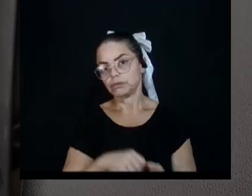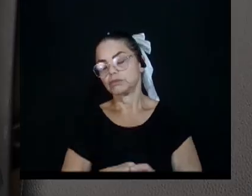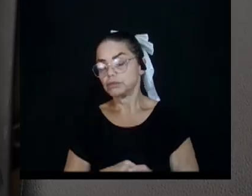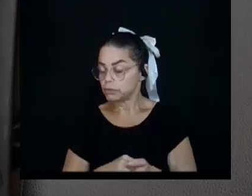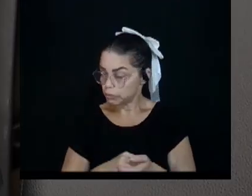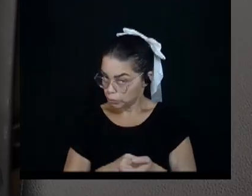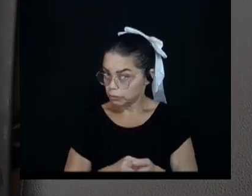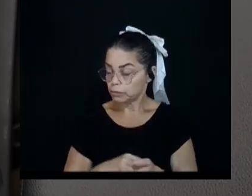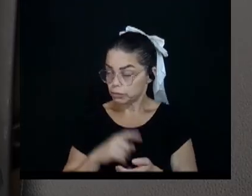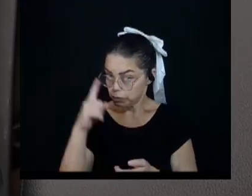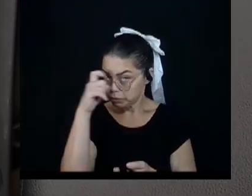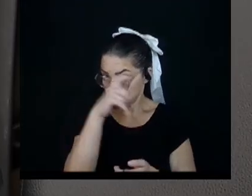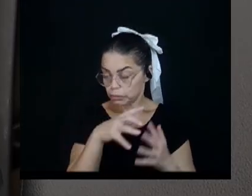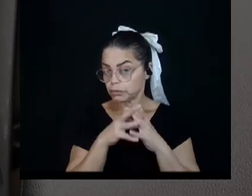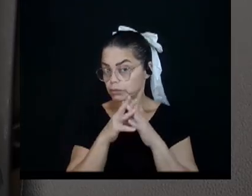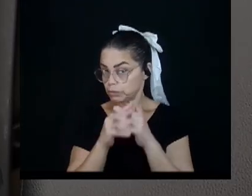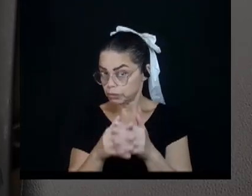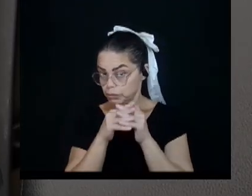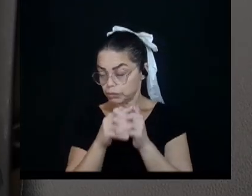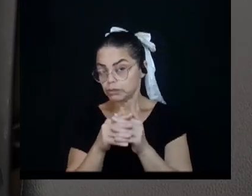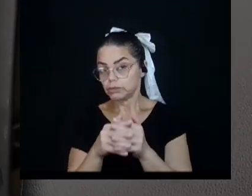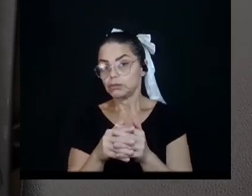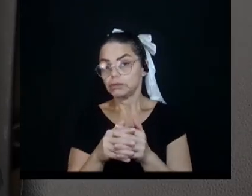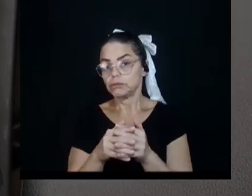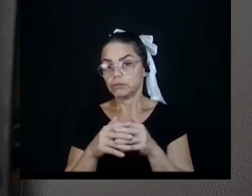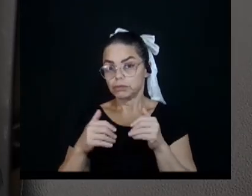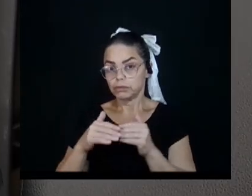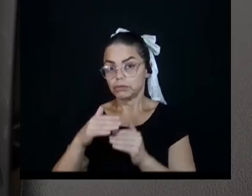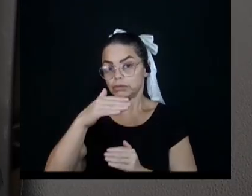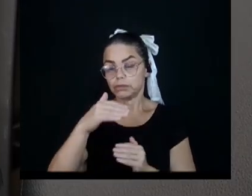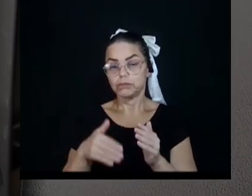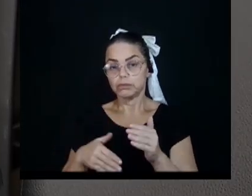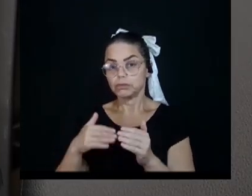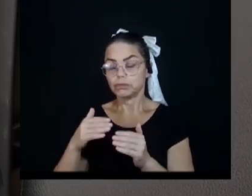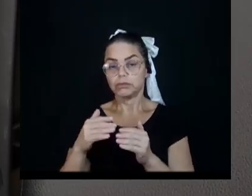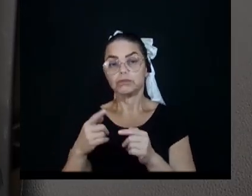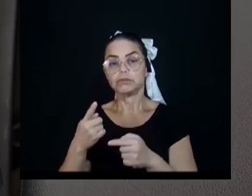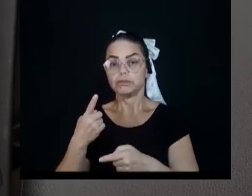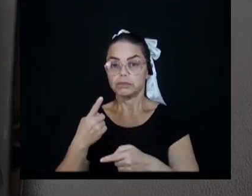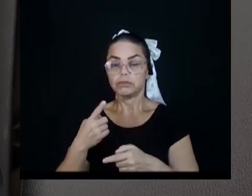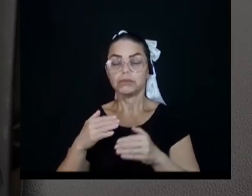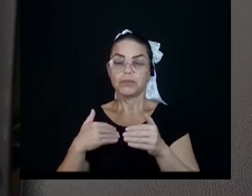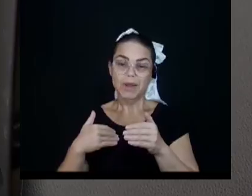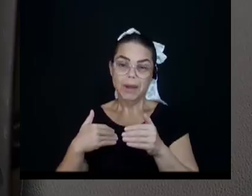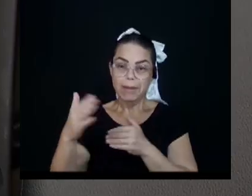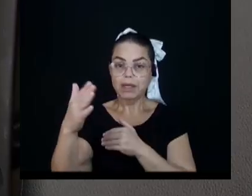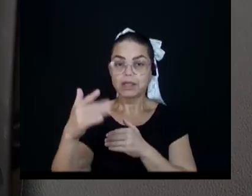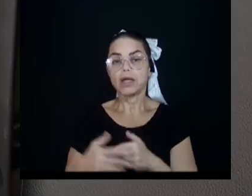Né? Ultrapassar esse limite prejudica a educação e cria um